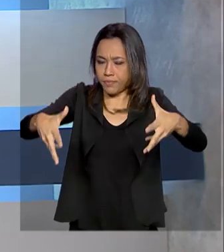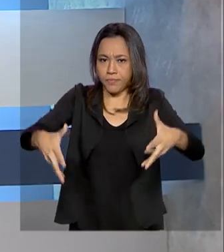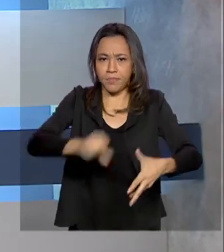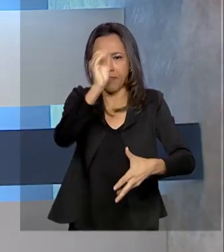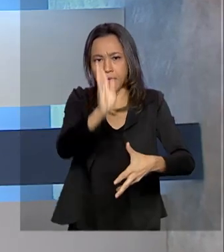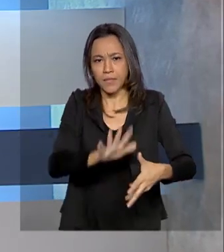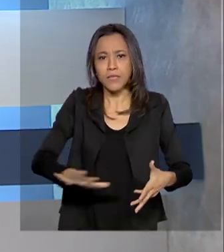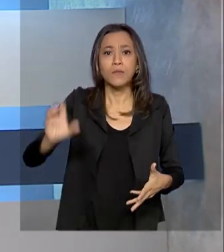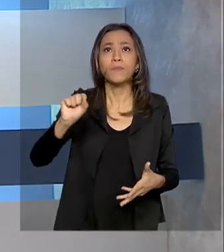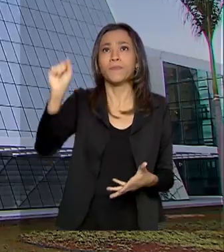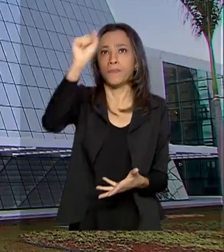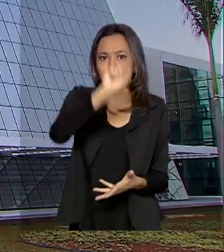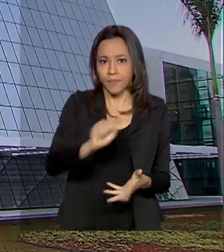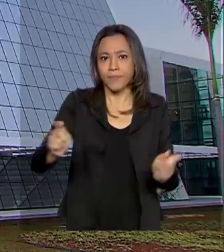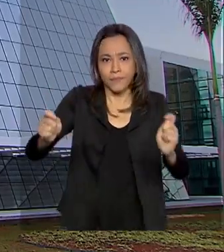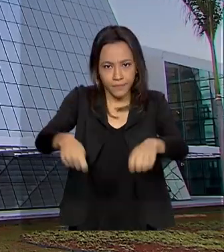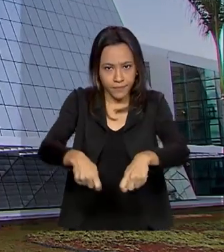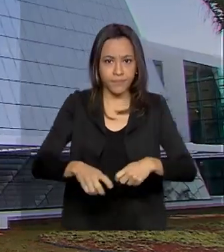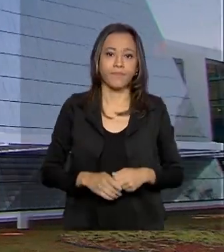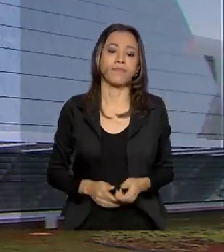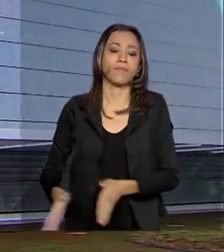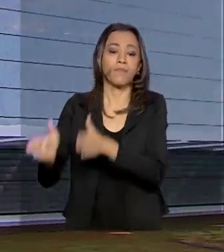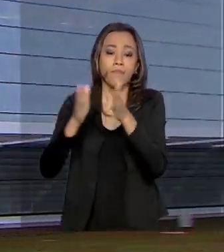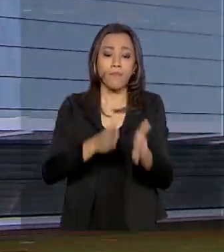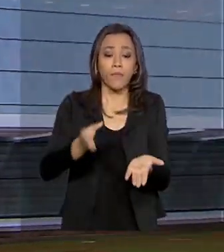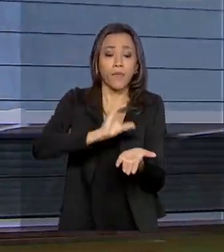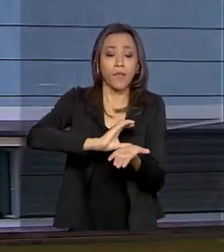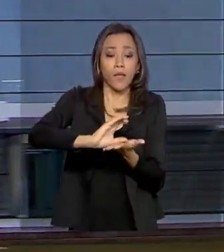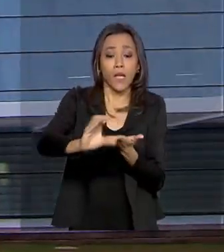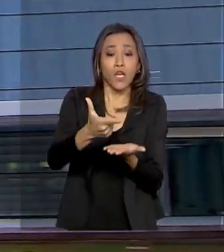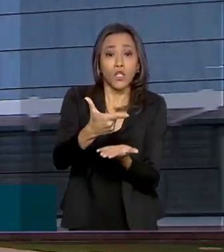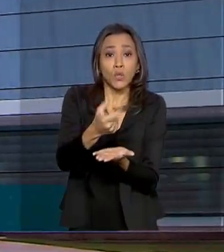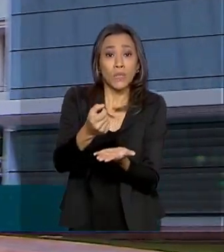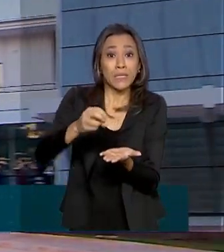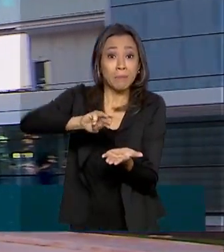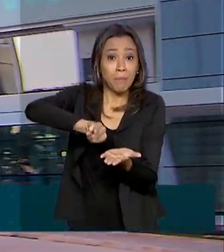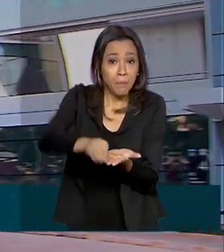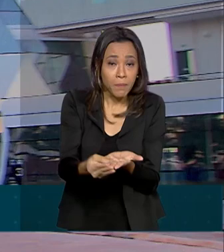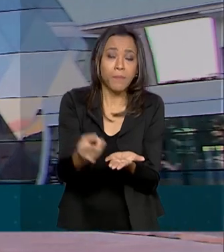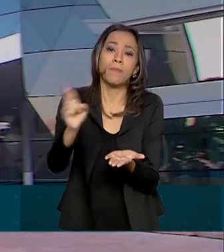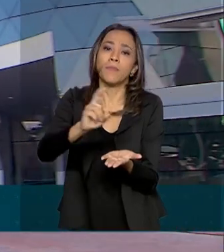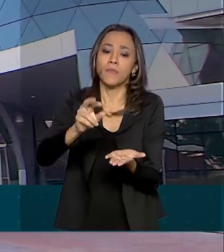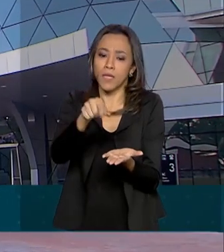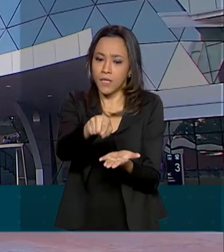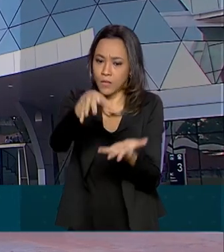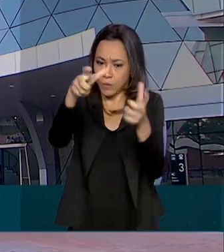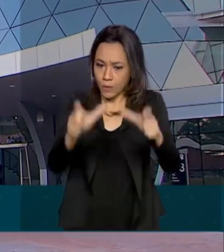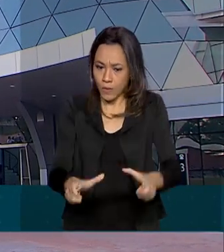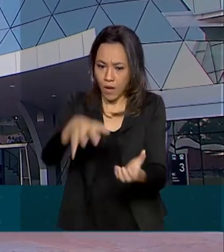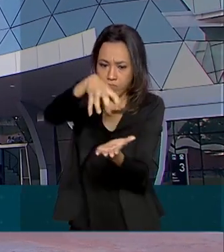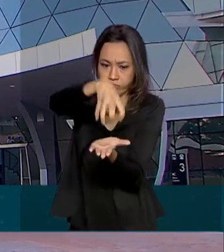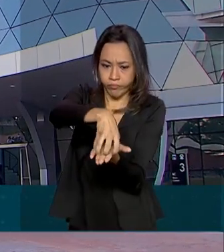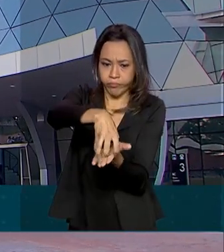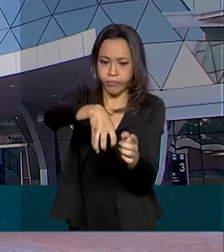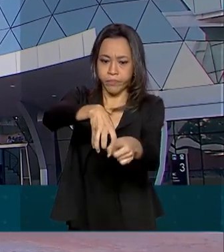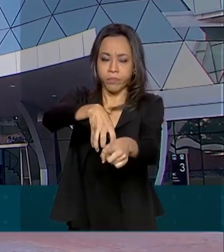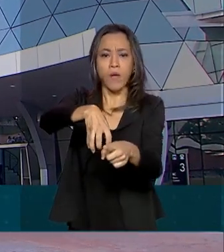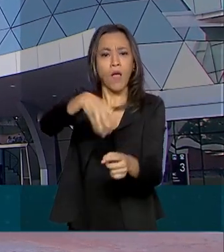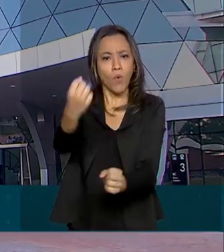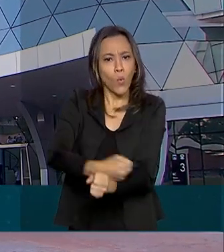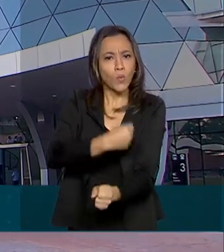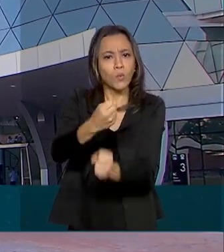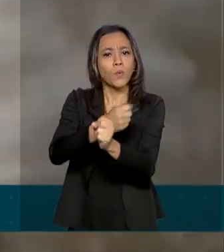território nacional. Com investimentos de cerca de 200 milhões de reais, o Centro de Operações Espaciais foi construído para